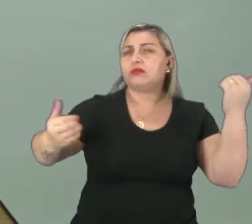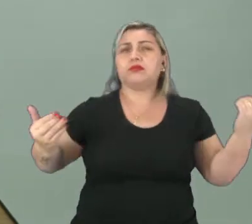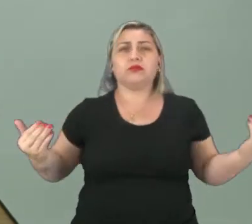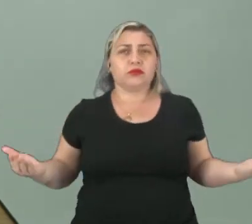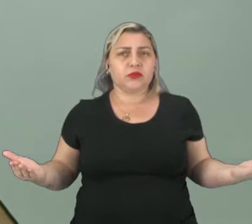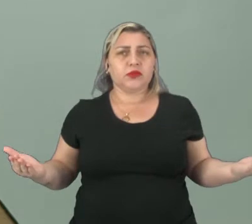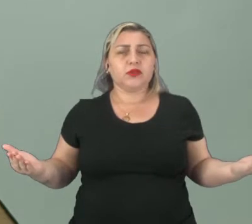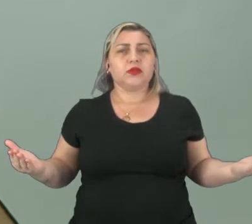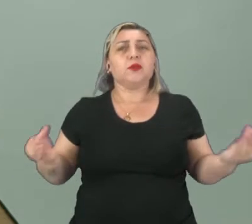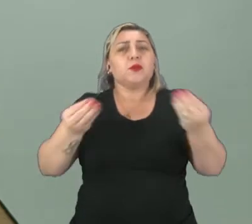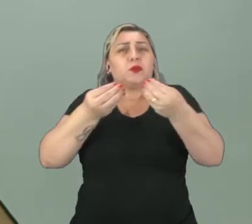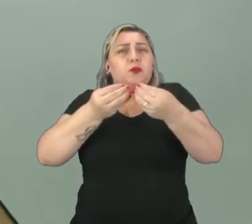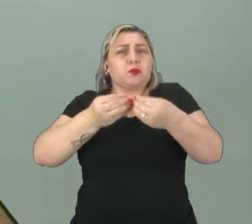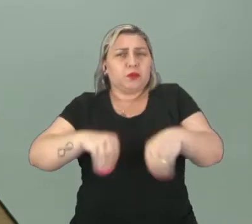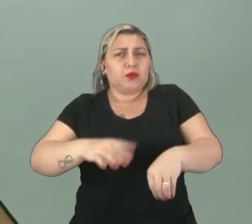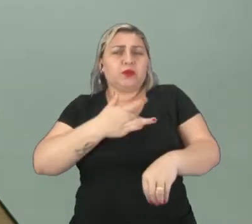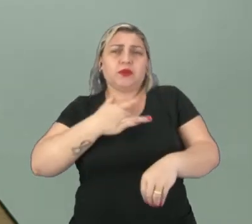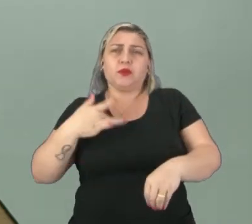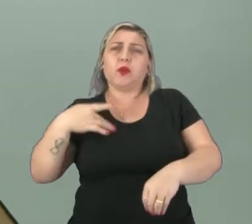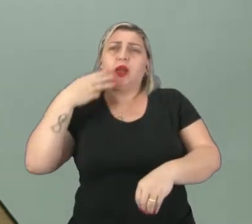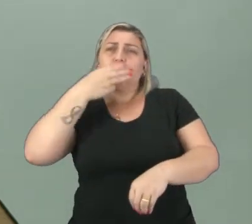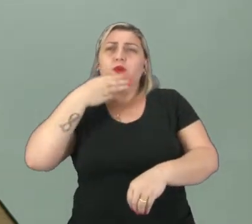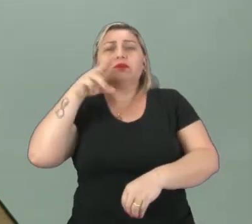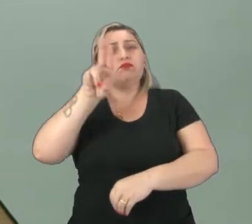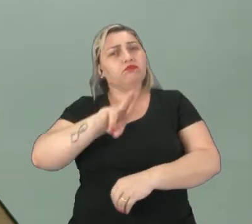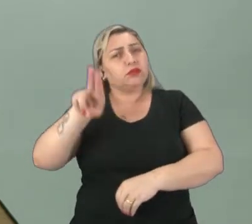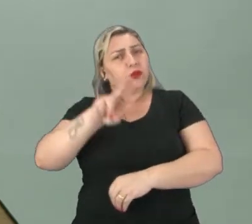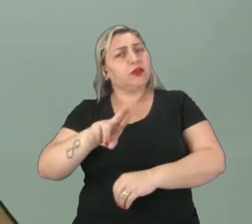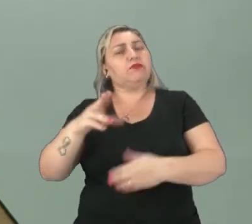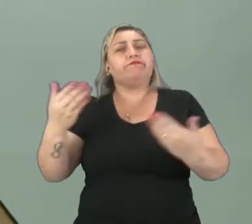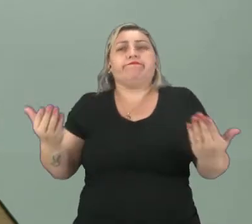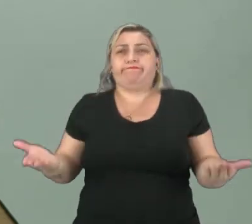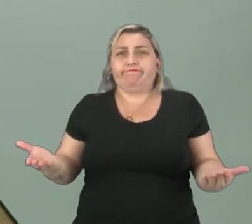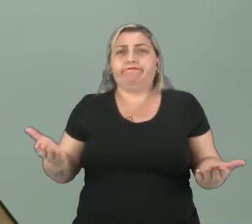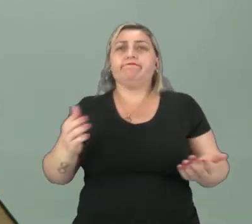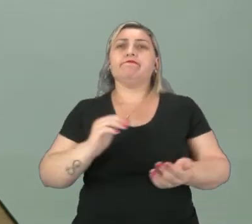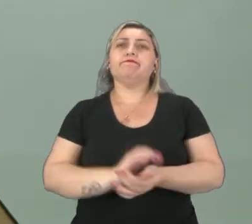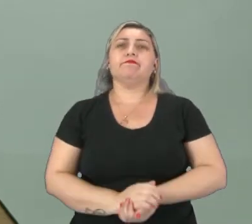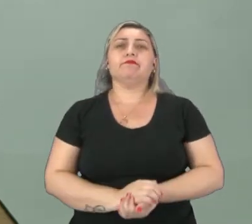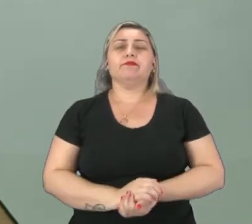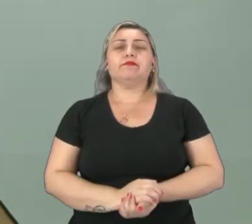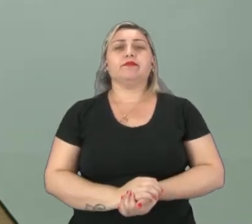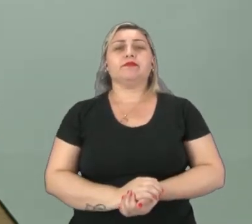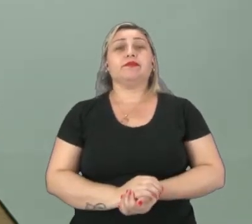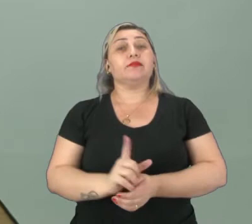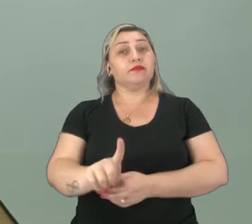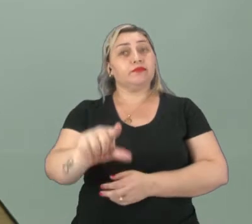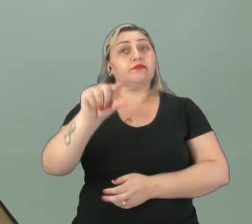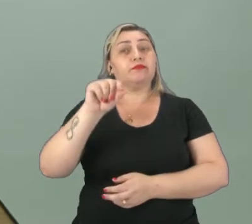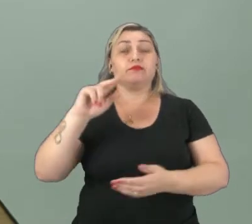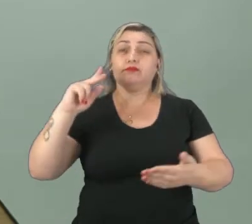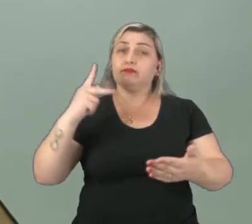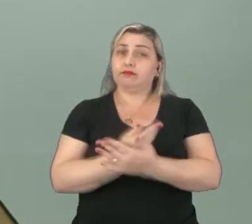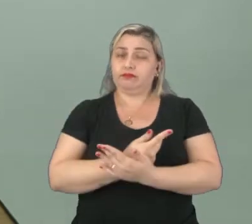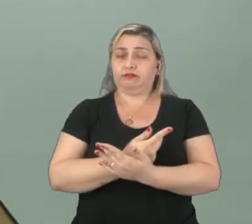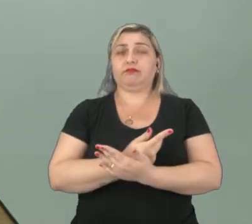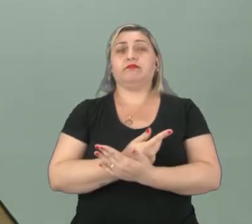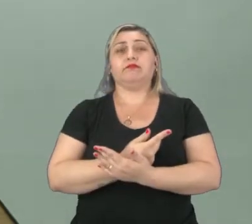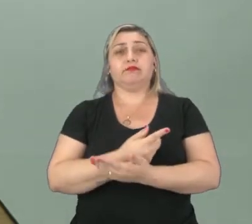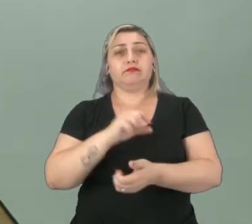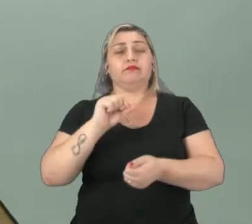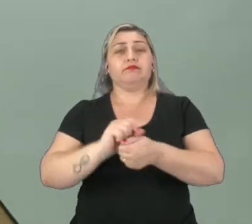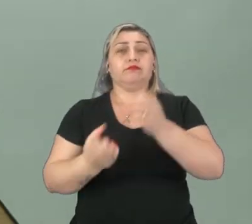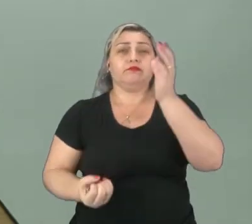O quanto de açúcar que está sendo consumido ali em excesso, né? E aí, essas escolhas erradas é que